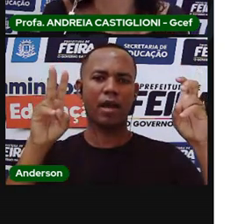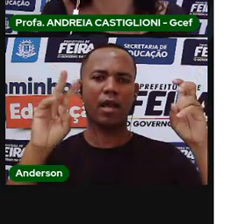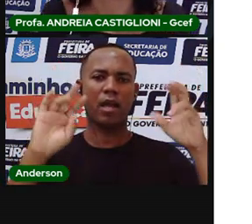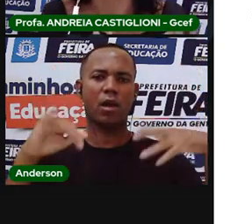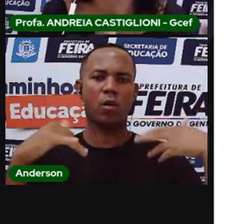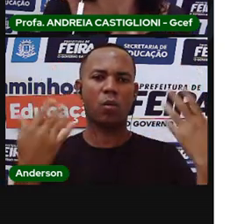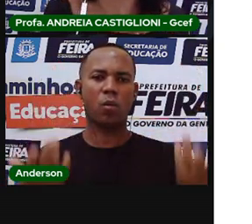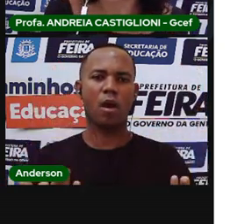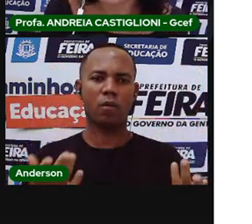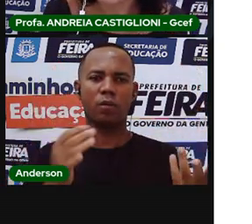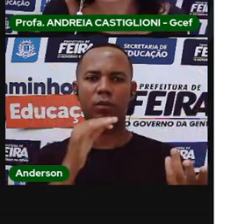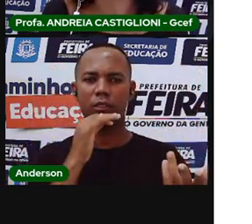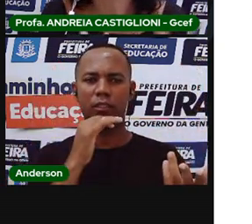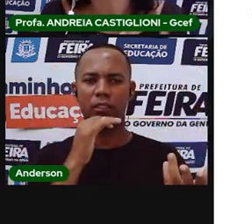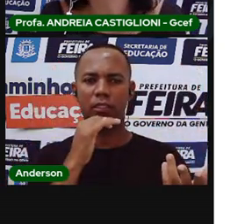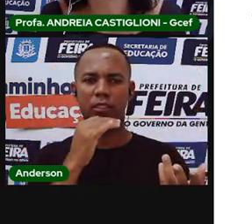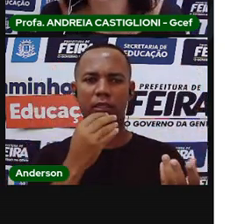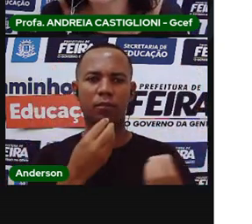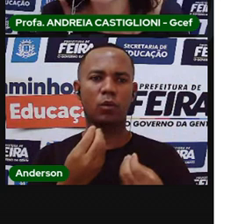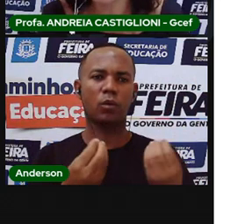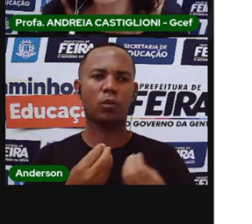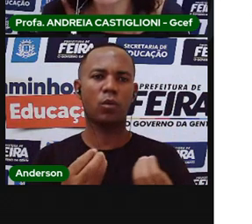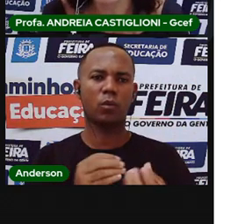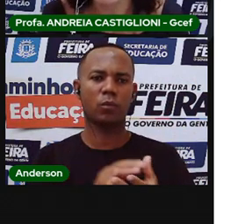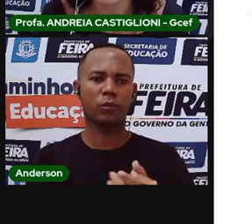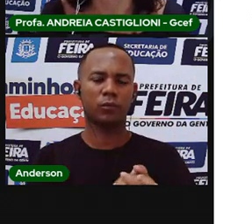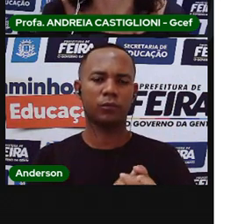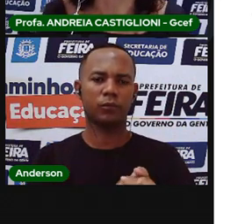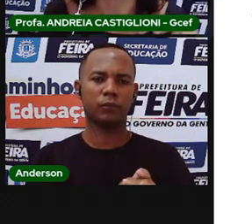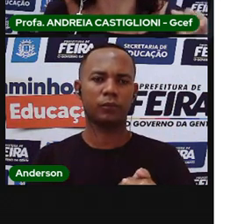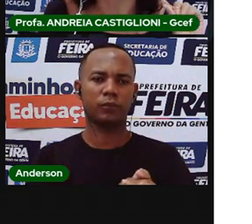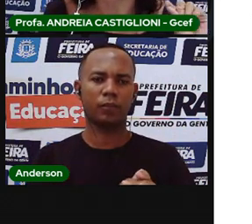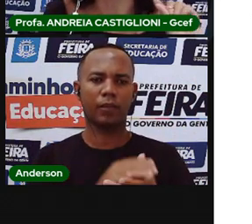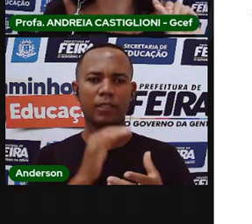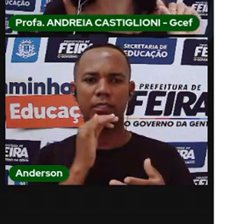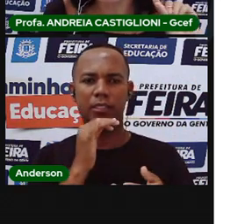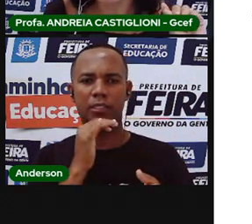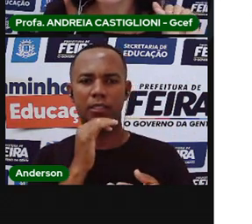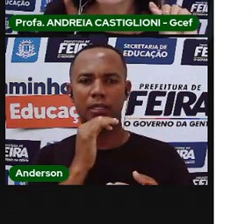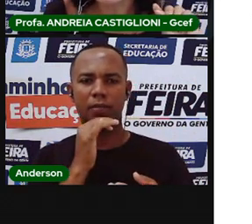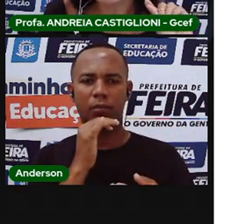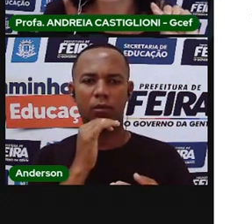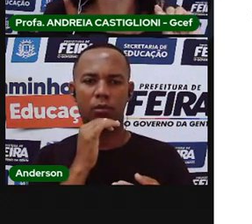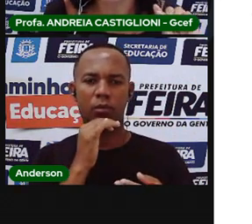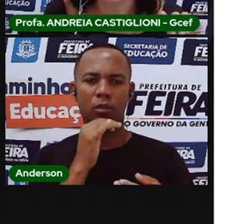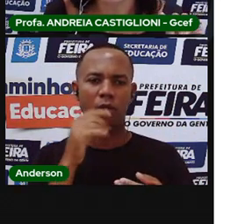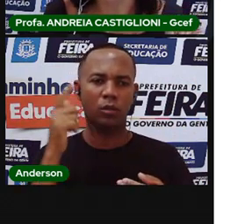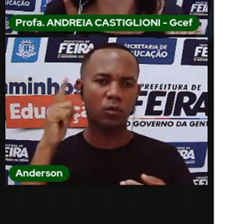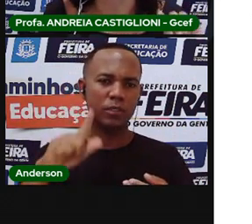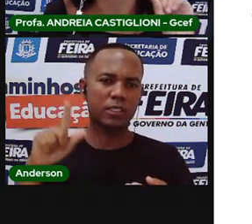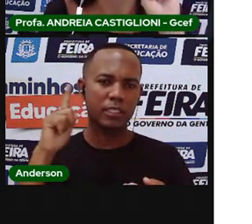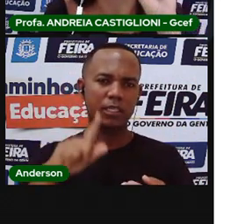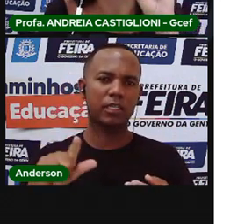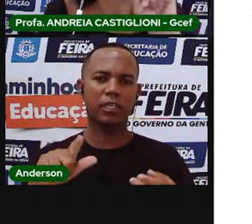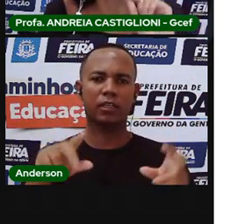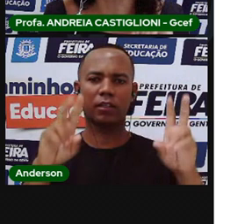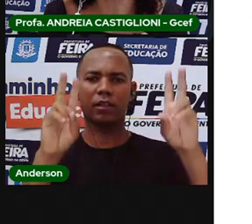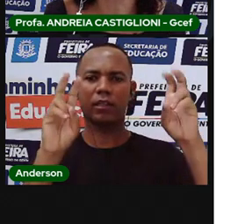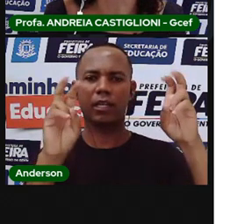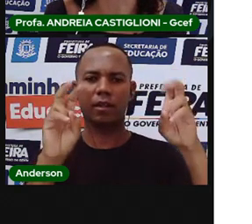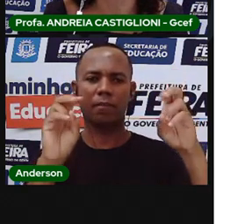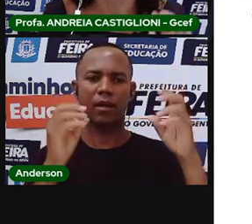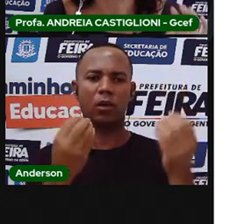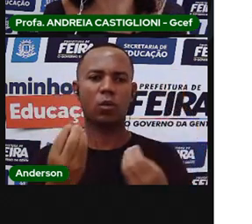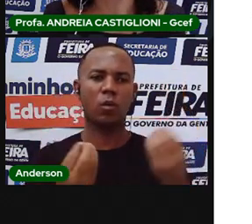título, Autoria e Engajamento Estudantil. Mas a gente vai descobrir que tema é esse com a ajuda